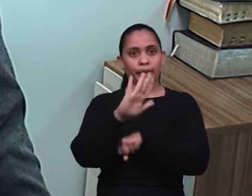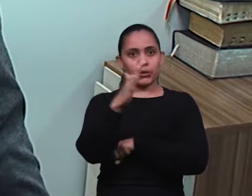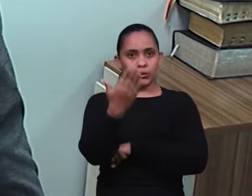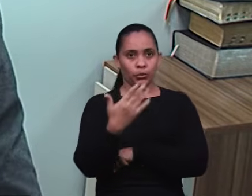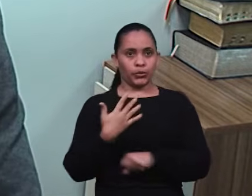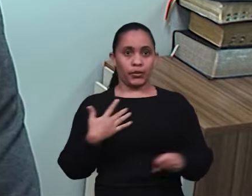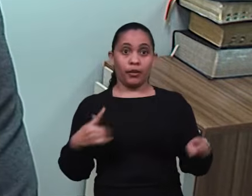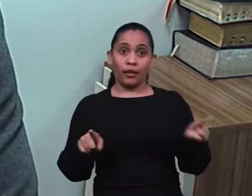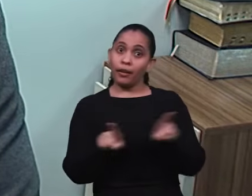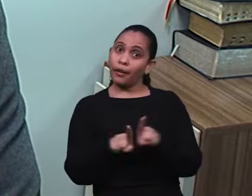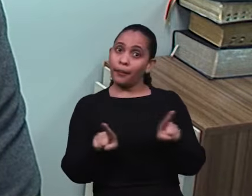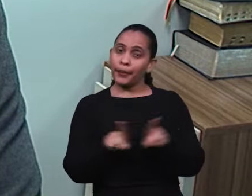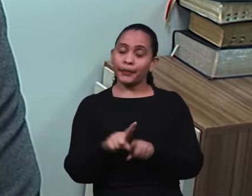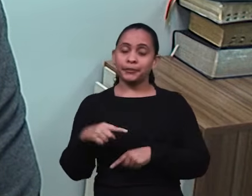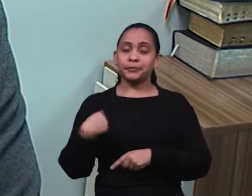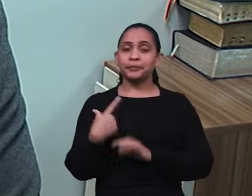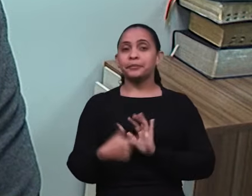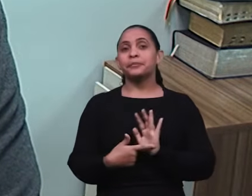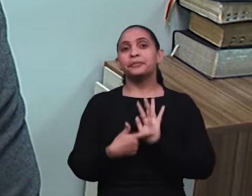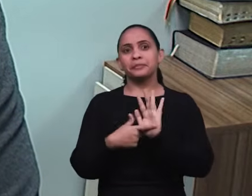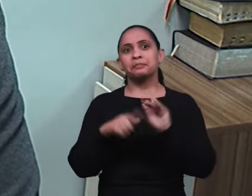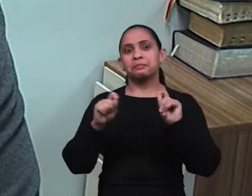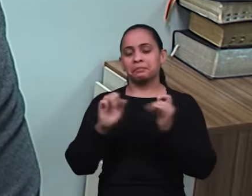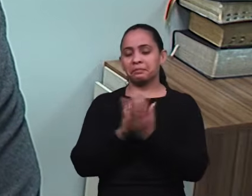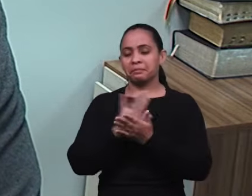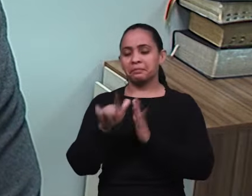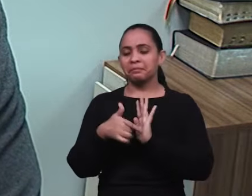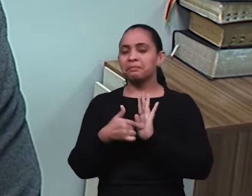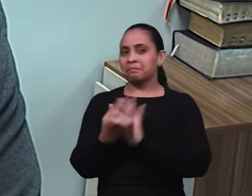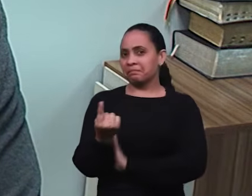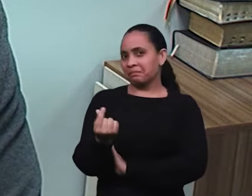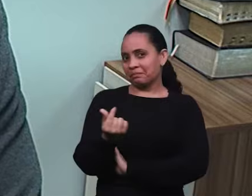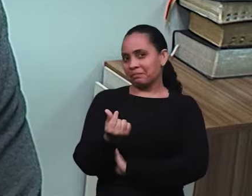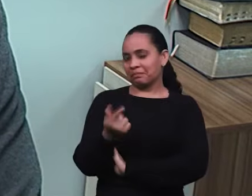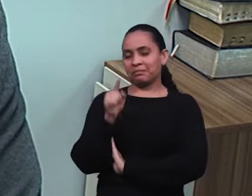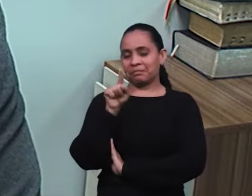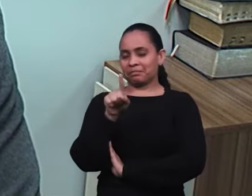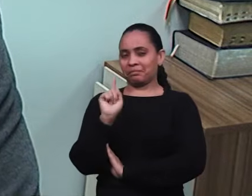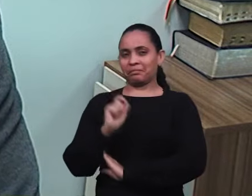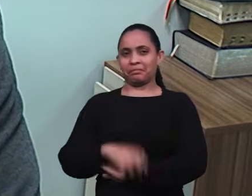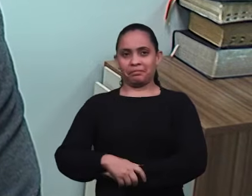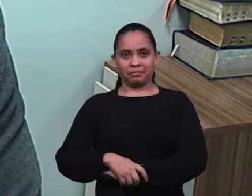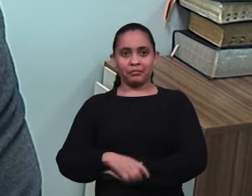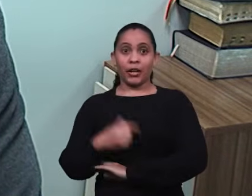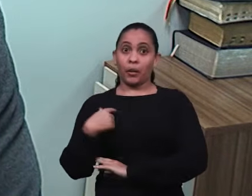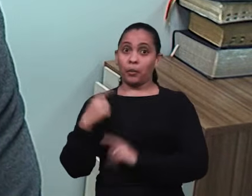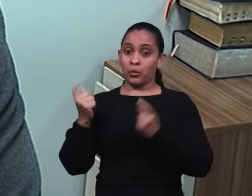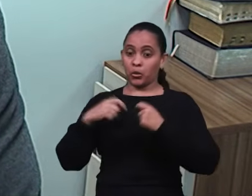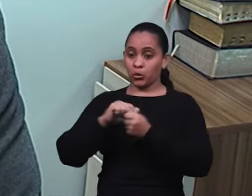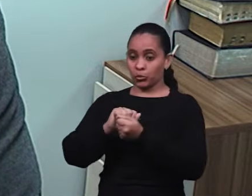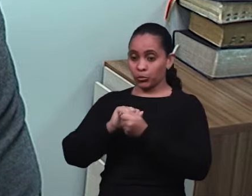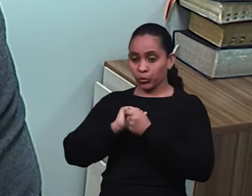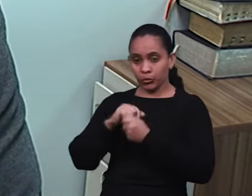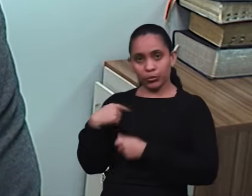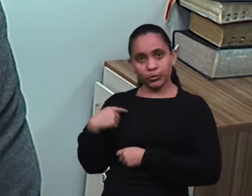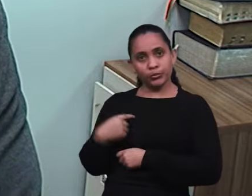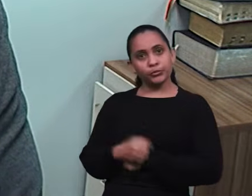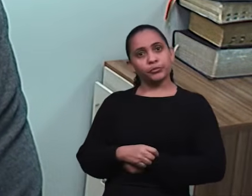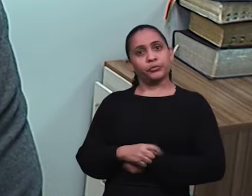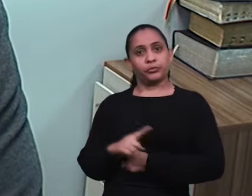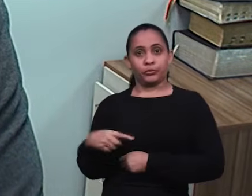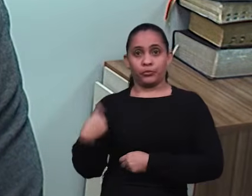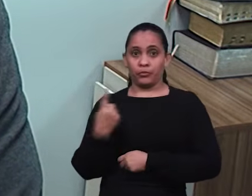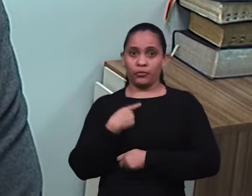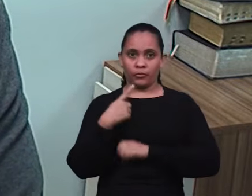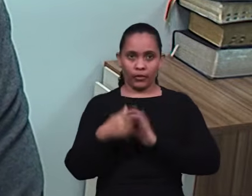no exterior. E hoje nós vamos falar o que a Bíblia diz sobre o dinheiro. E você, é claro, vai poder acompanhar conosco aqui.